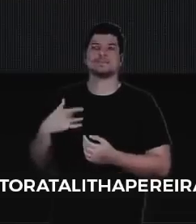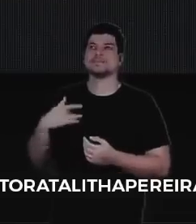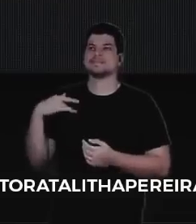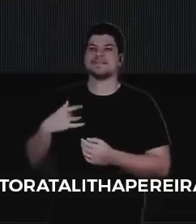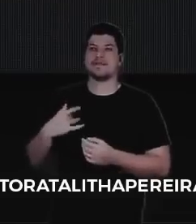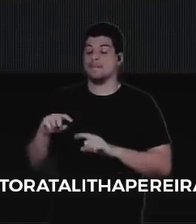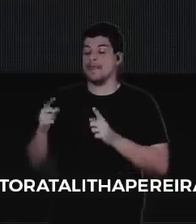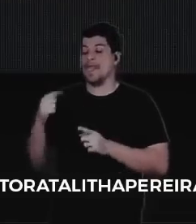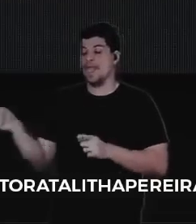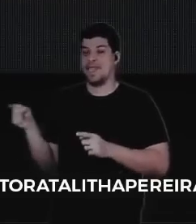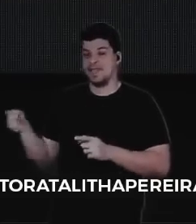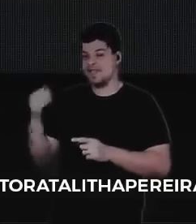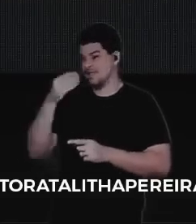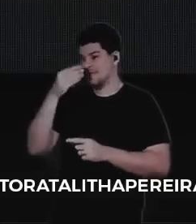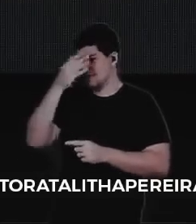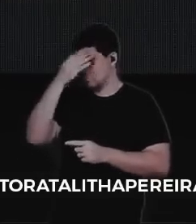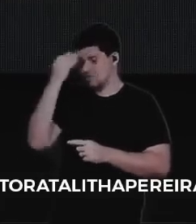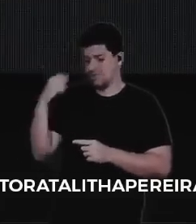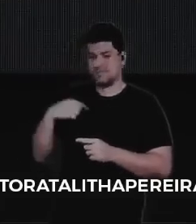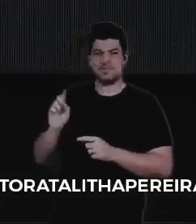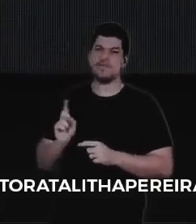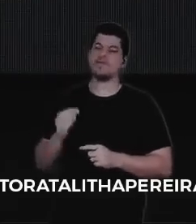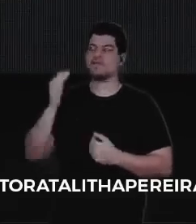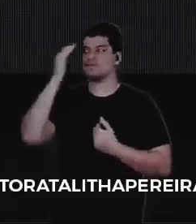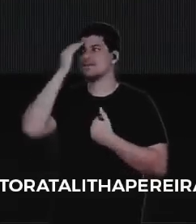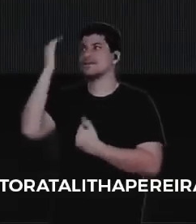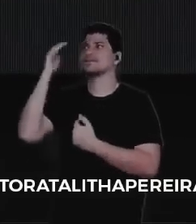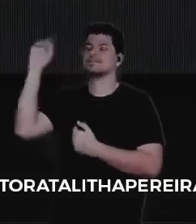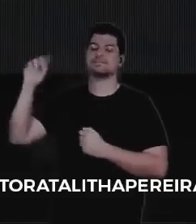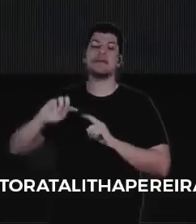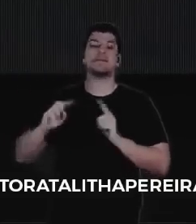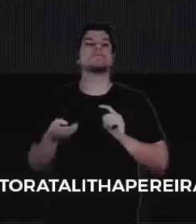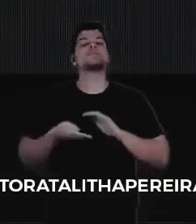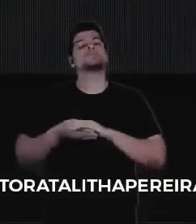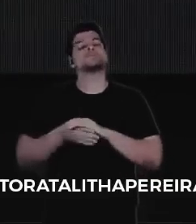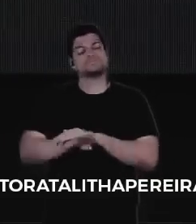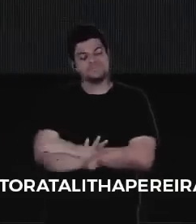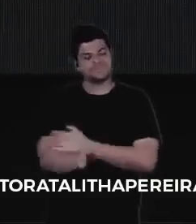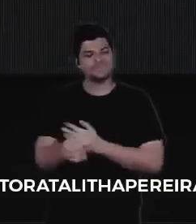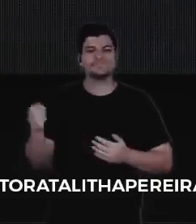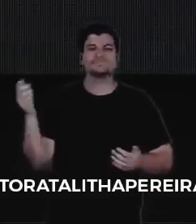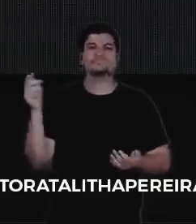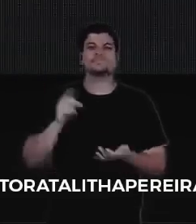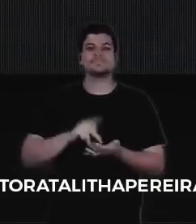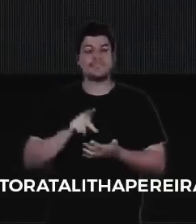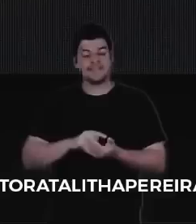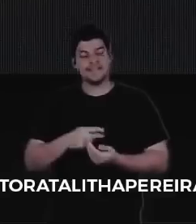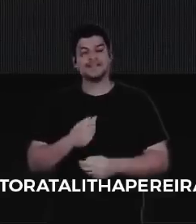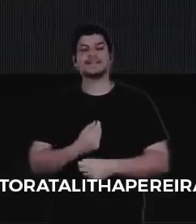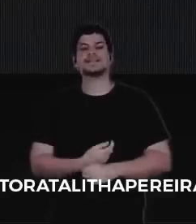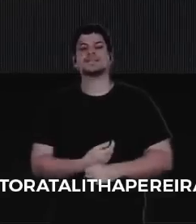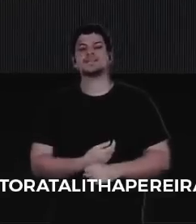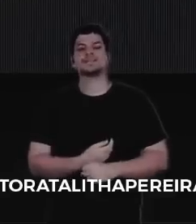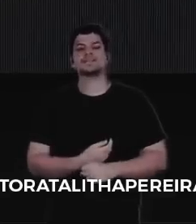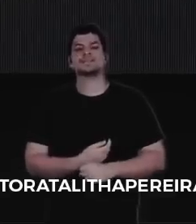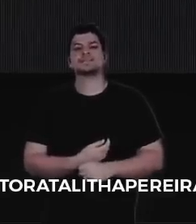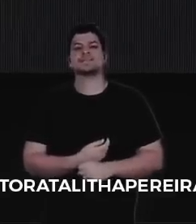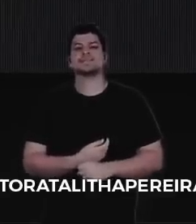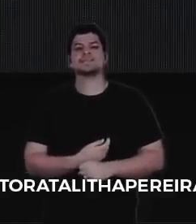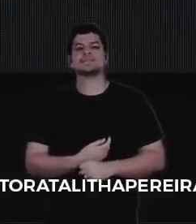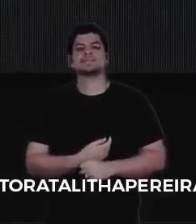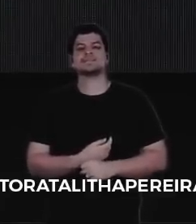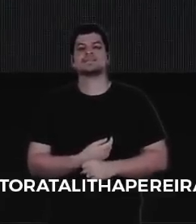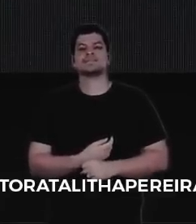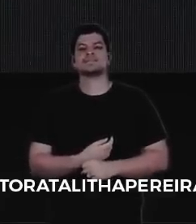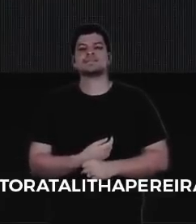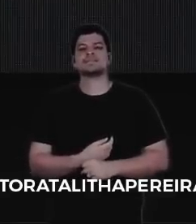Deus, pelo menos isso. Mas esses hábitos aqui, na verdade, eles não